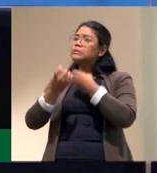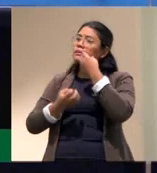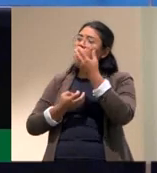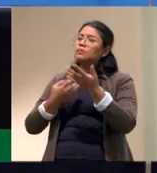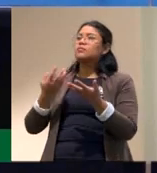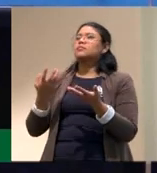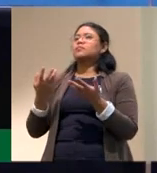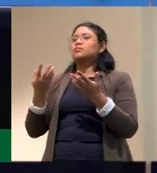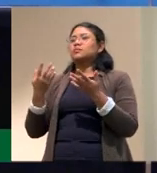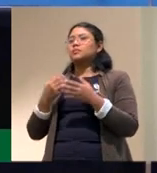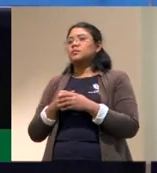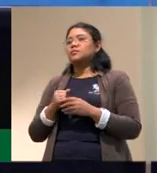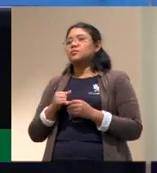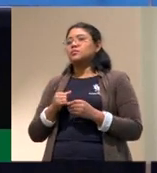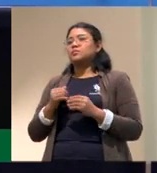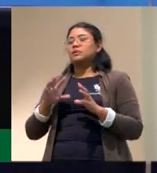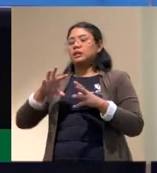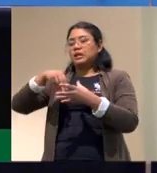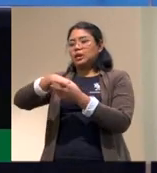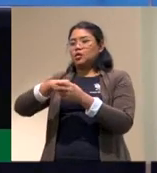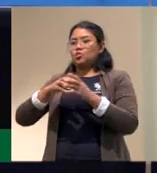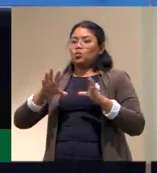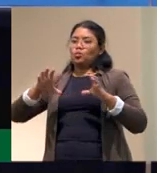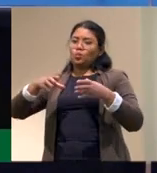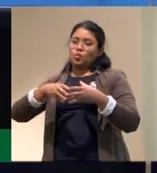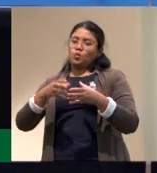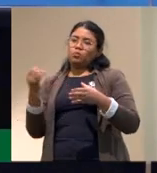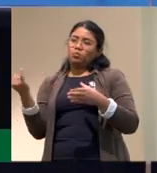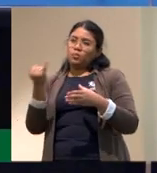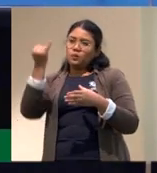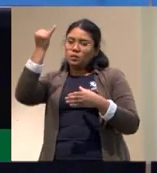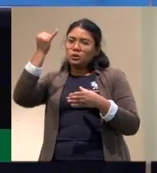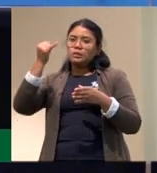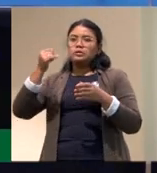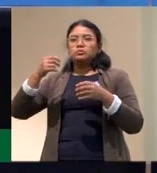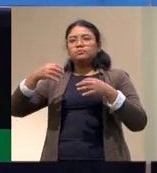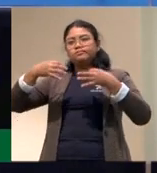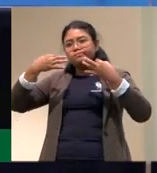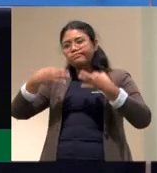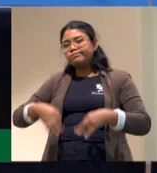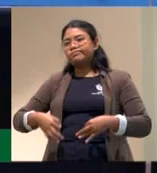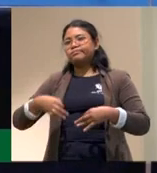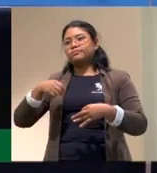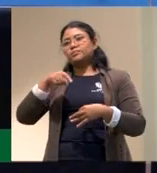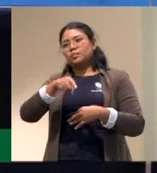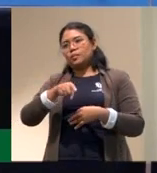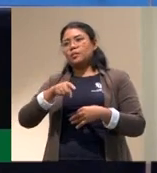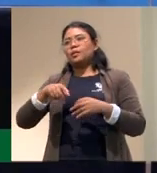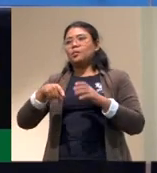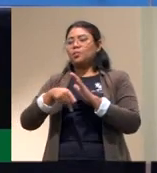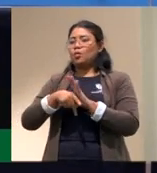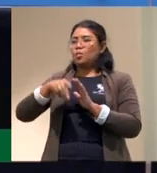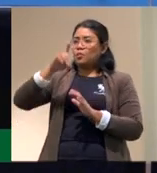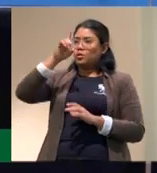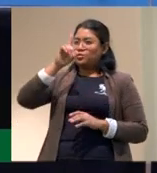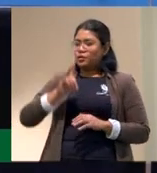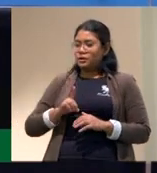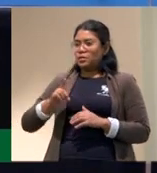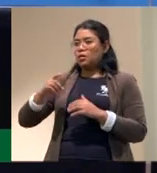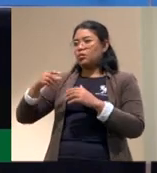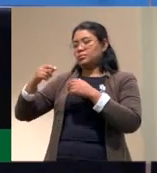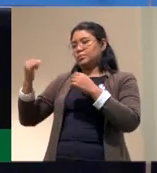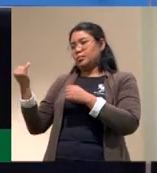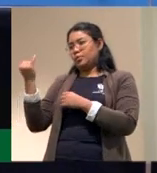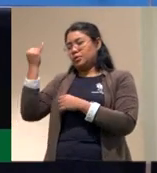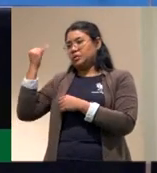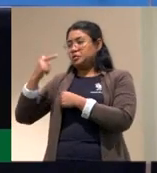dá num coletivo, né? Reafirmando aqui a importância do papel da direção, a importância do